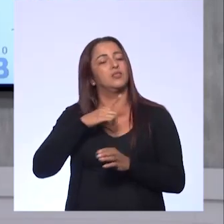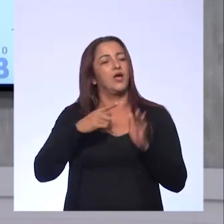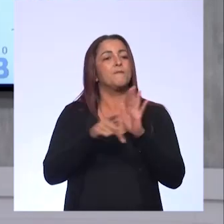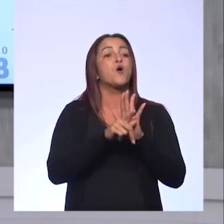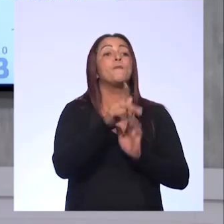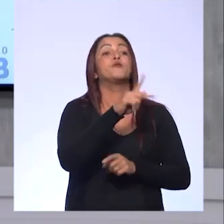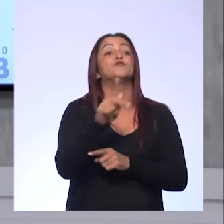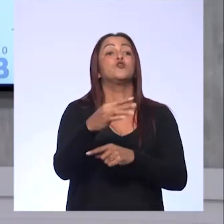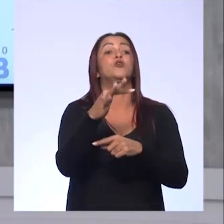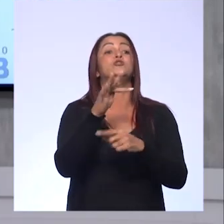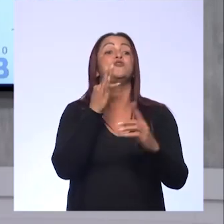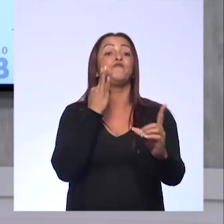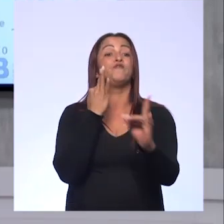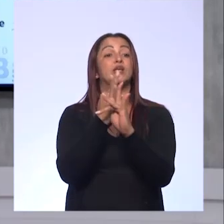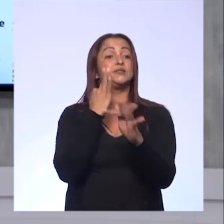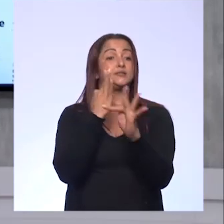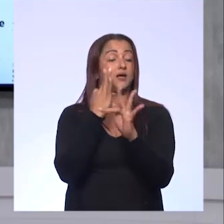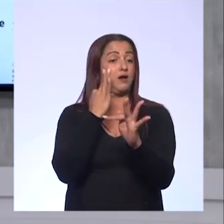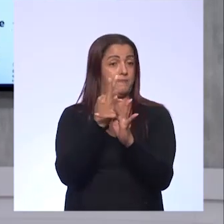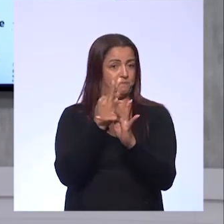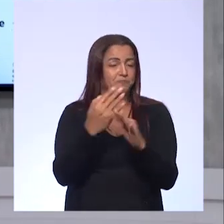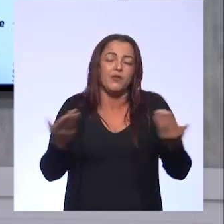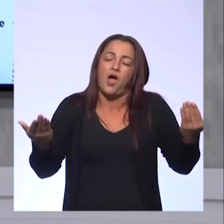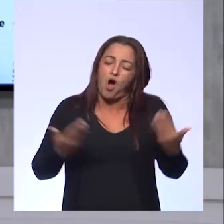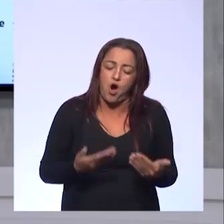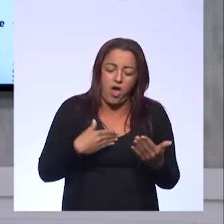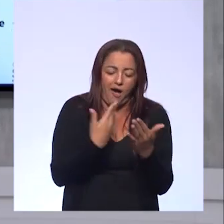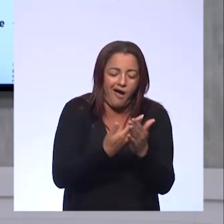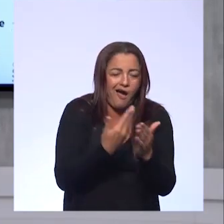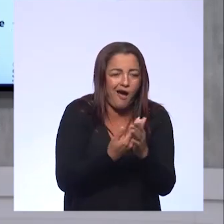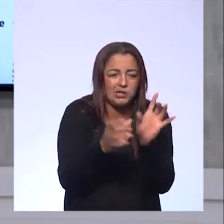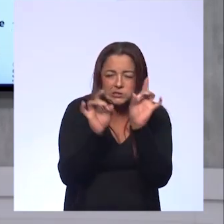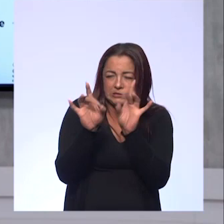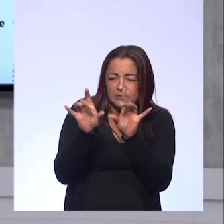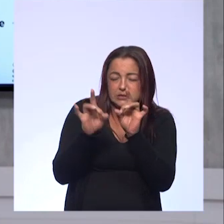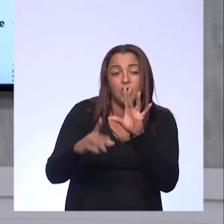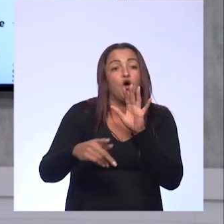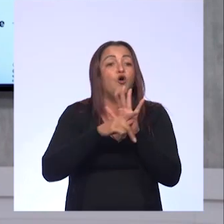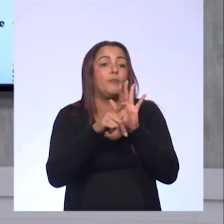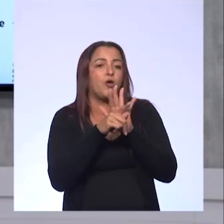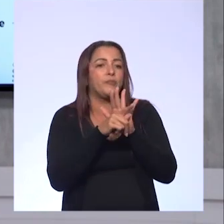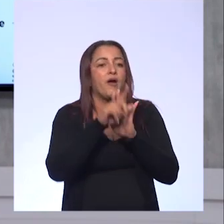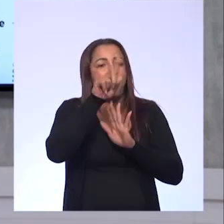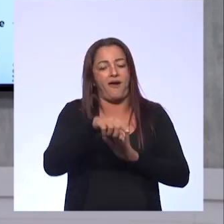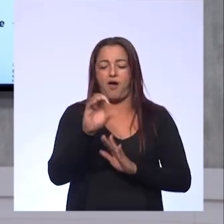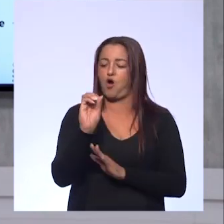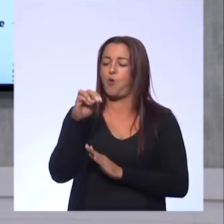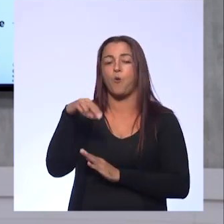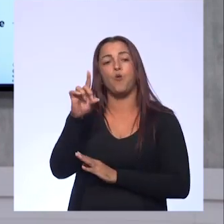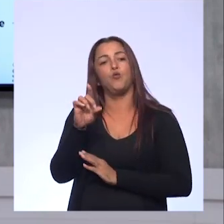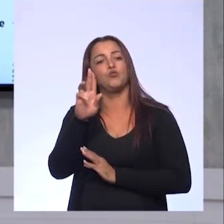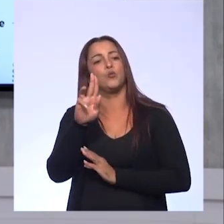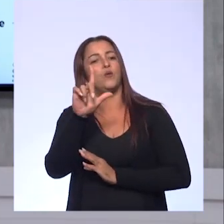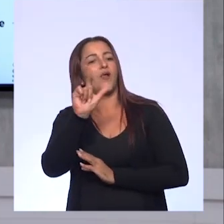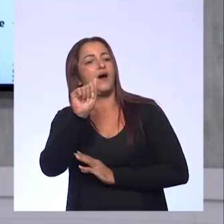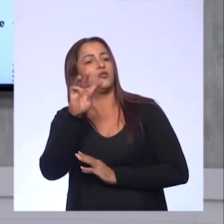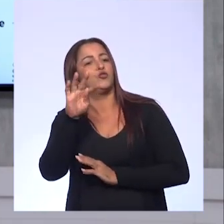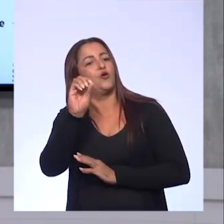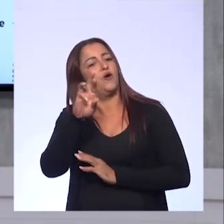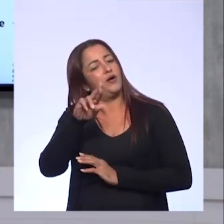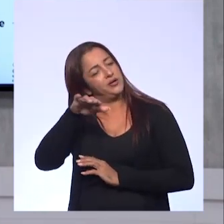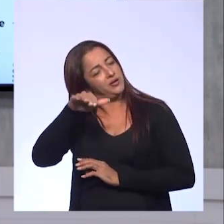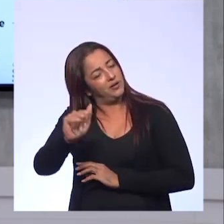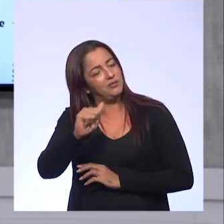trabalhar hoje uma aula especial sobre um assunto muito bonito que é ondulatória tá esse é um assunto extremamente